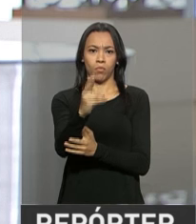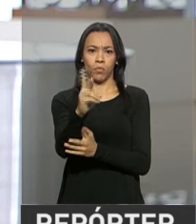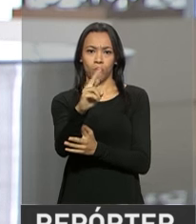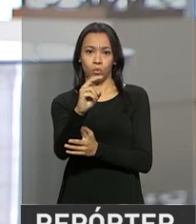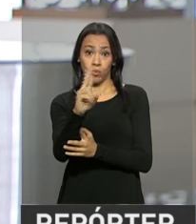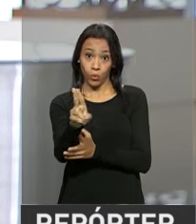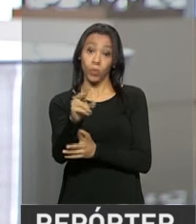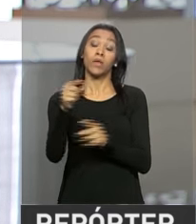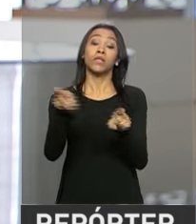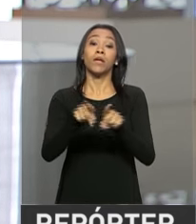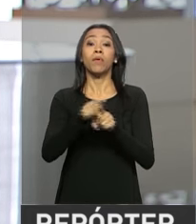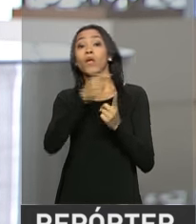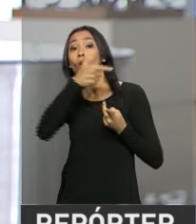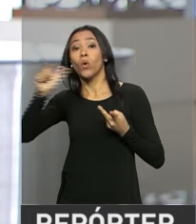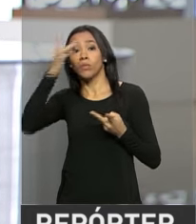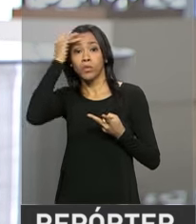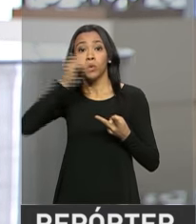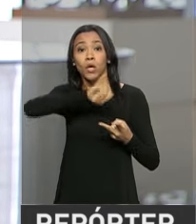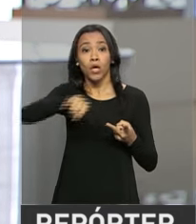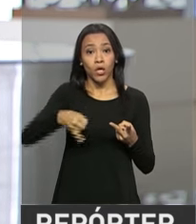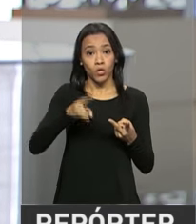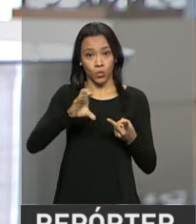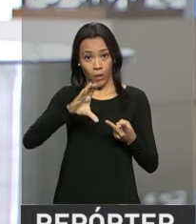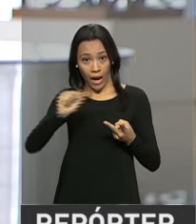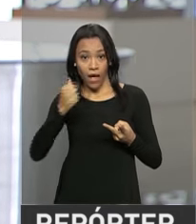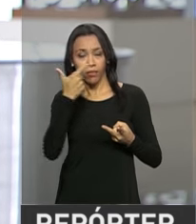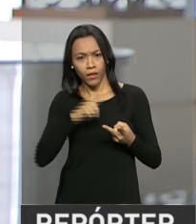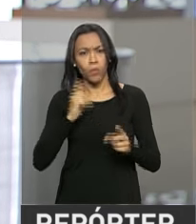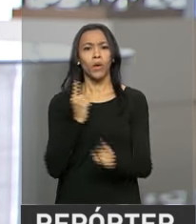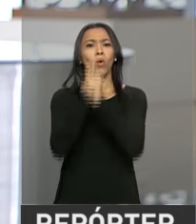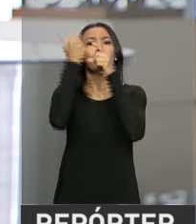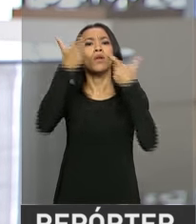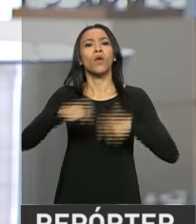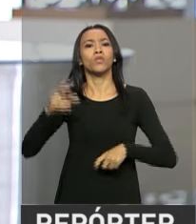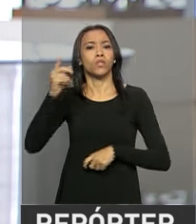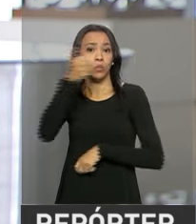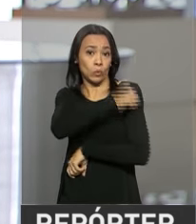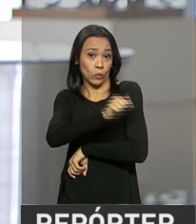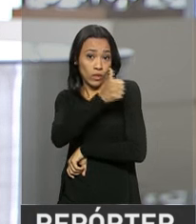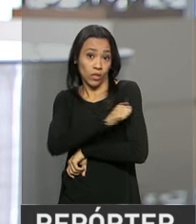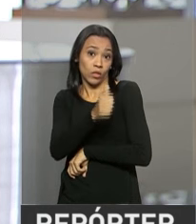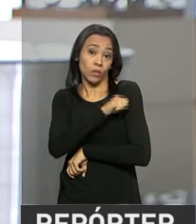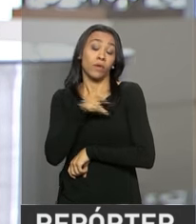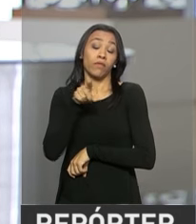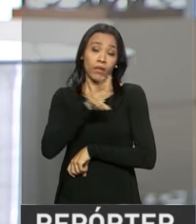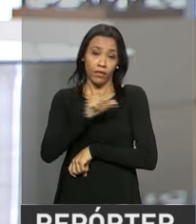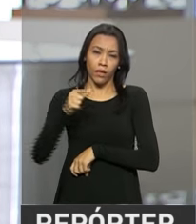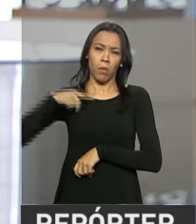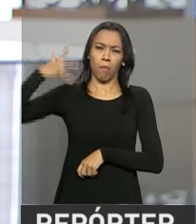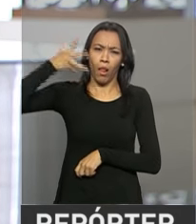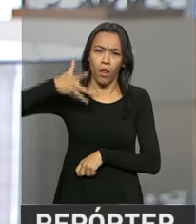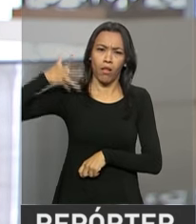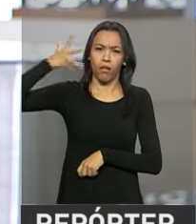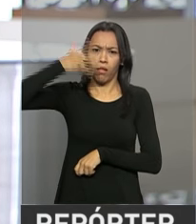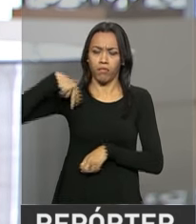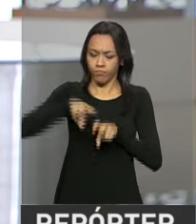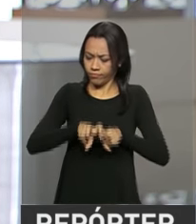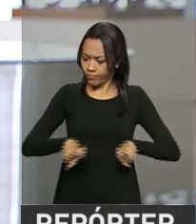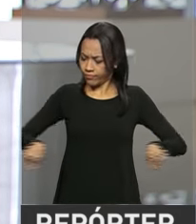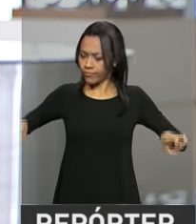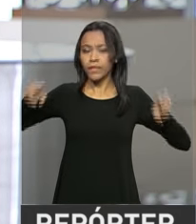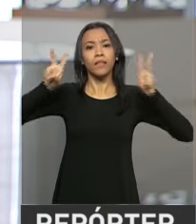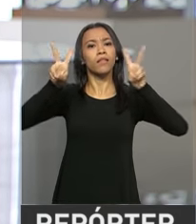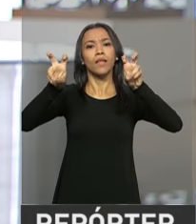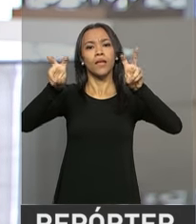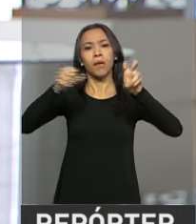no Rio de Janeiro. Ele participa do Fórum Nacional na sede do BNDS. Ele é um dos palestrantes da mesa que tem o